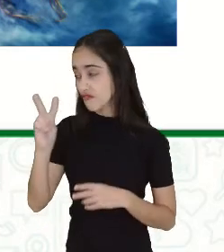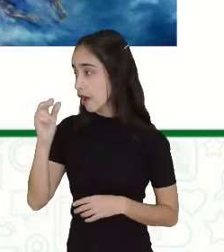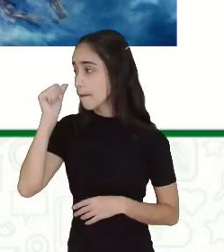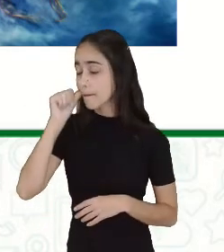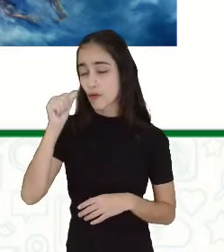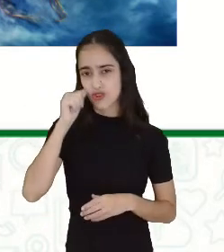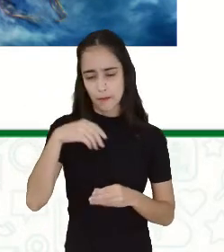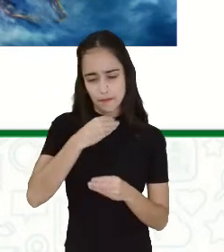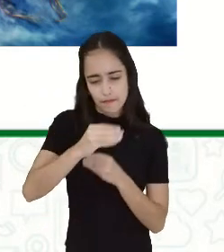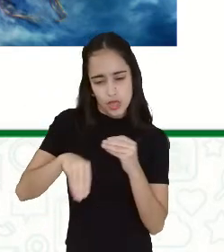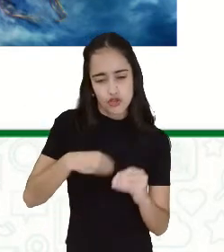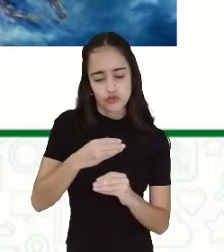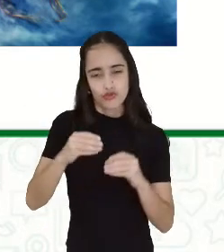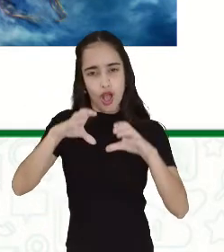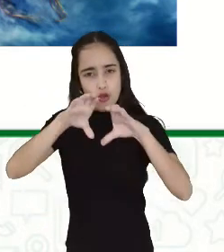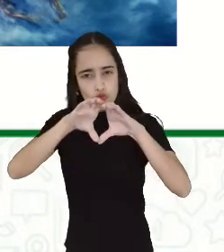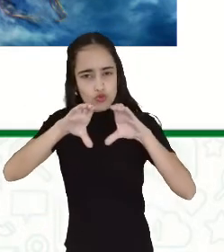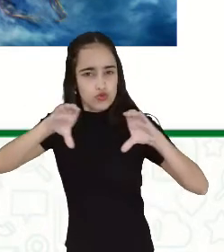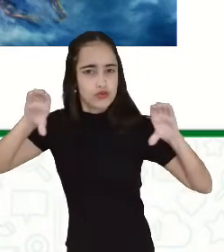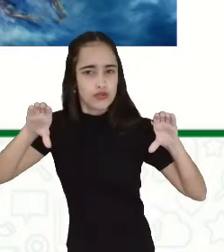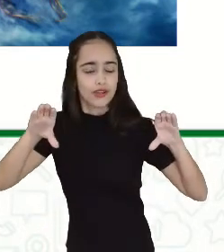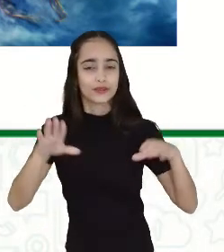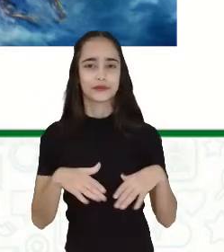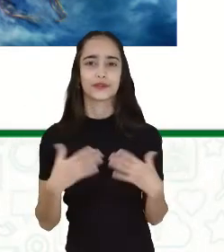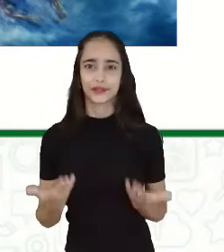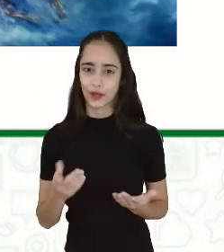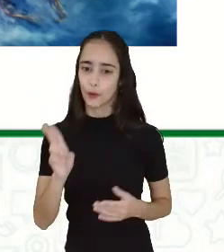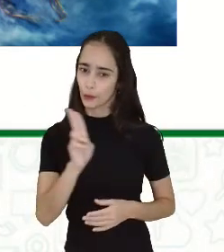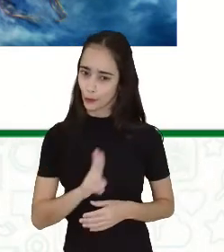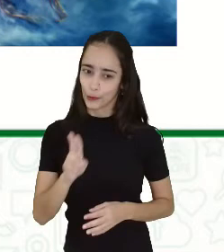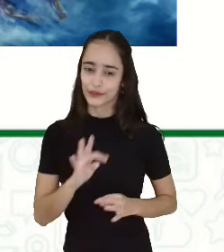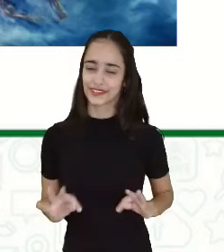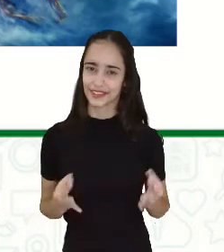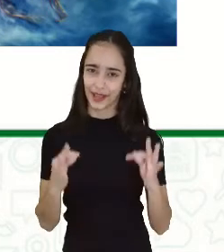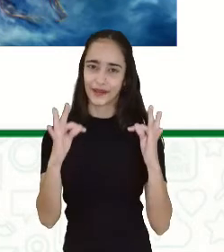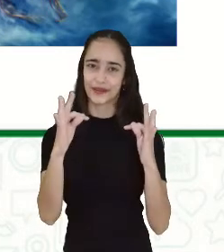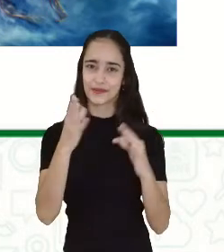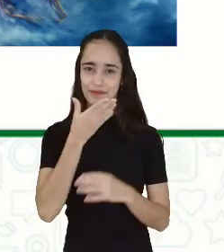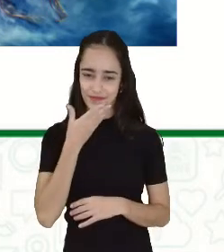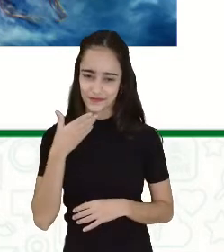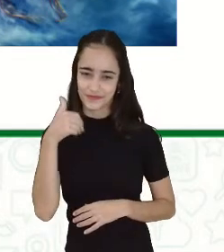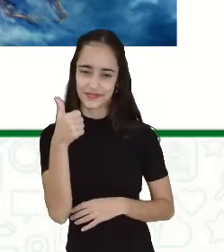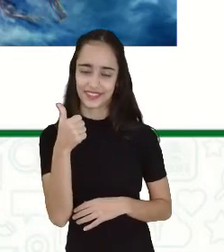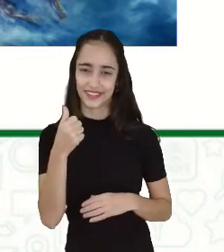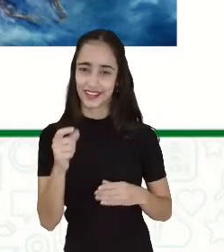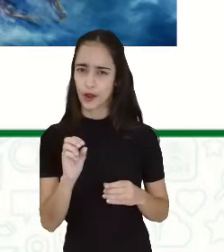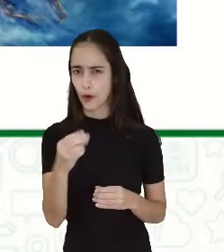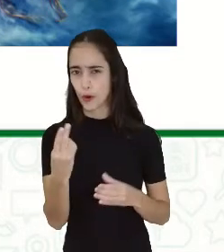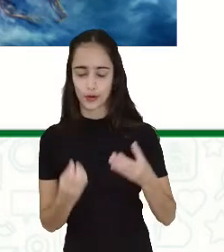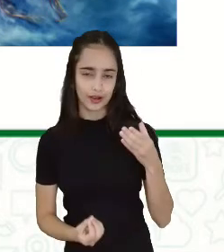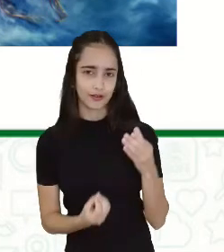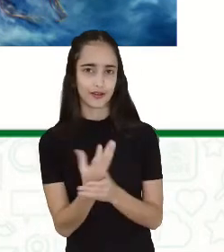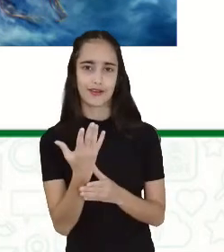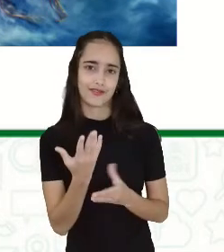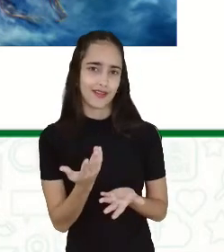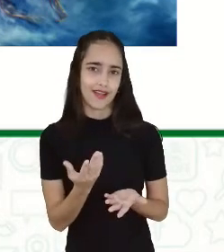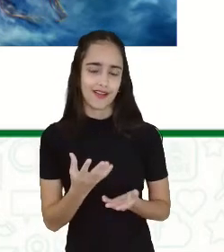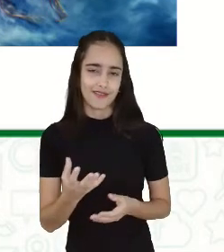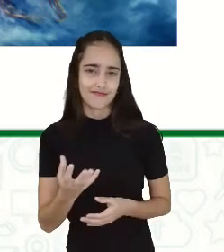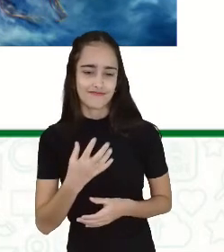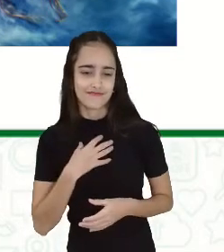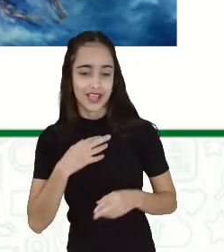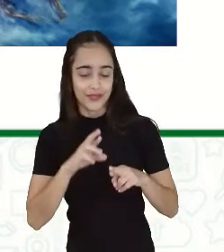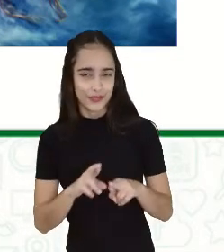esses recursos tecnológicos a gente hoje pode usar para melhorar para criar para ser diferente